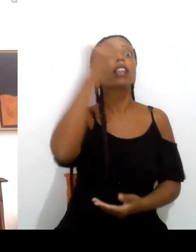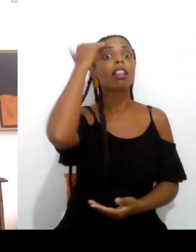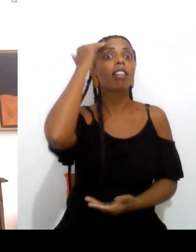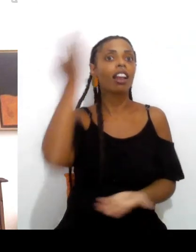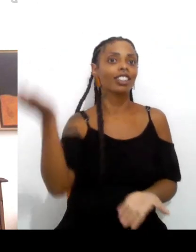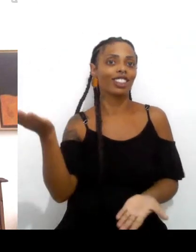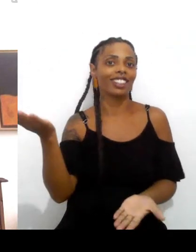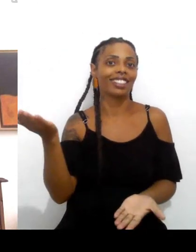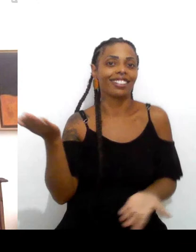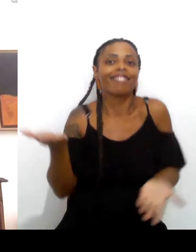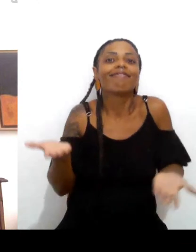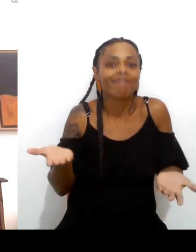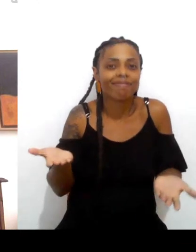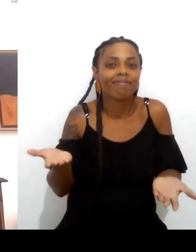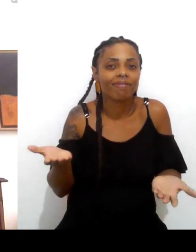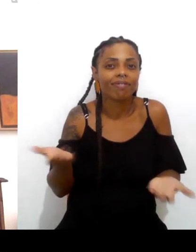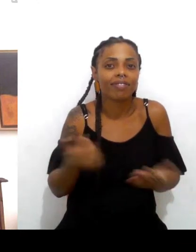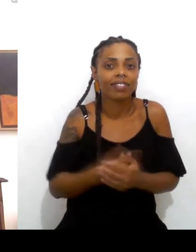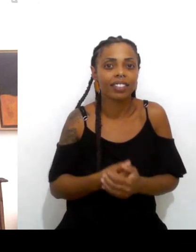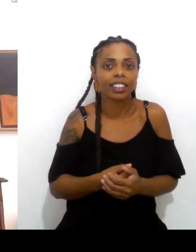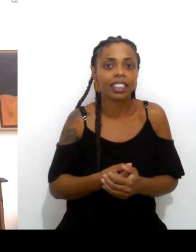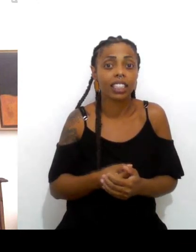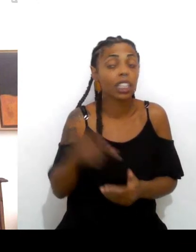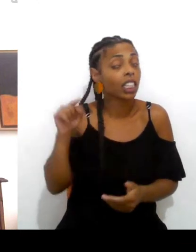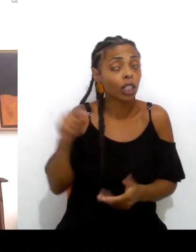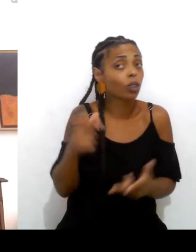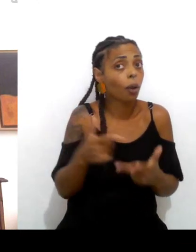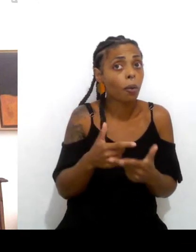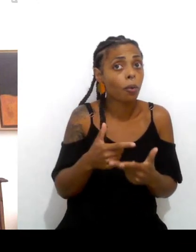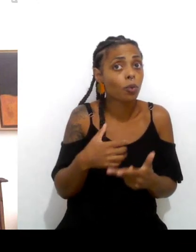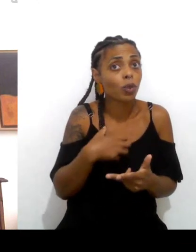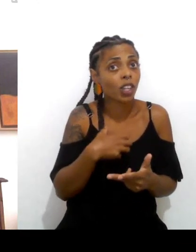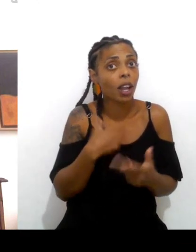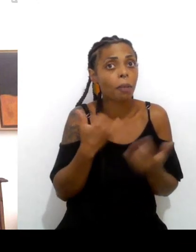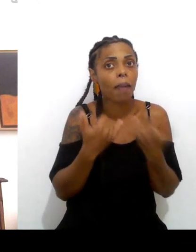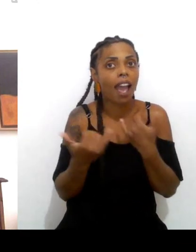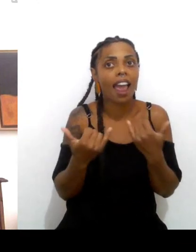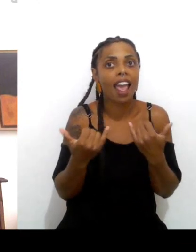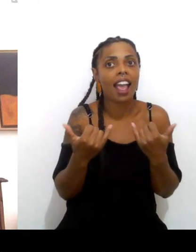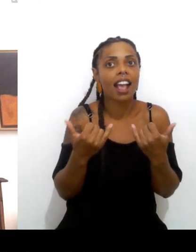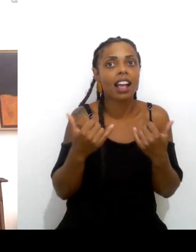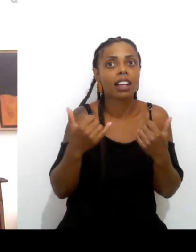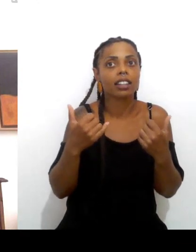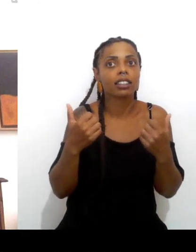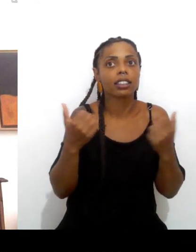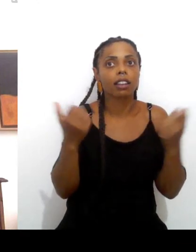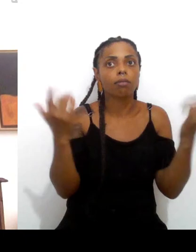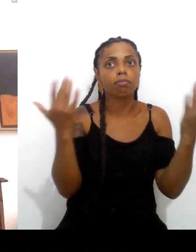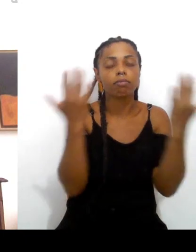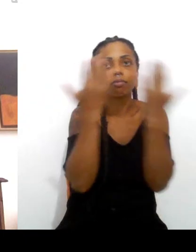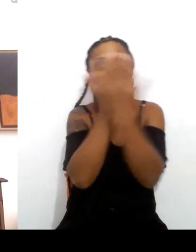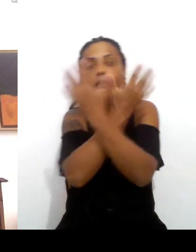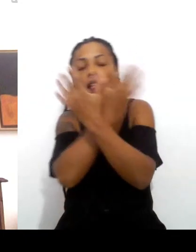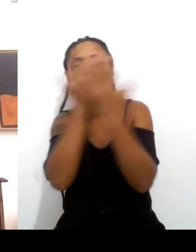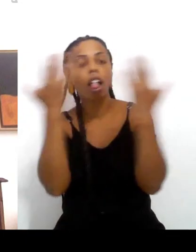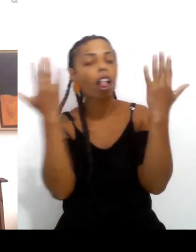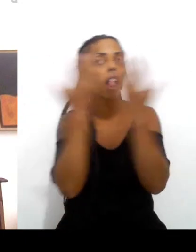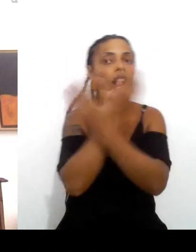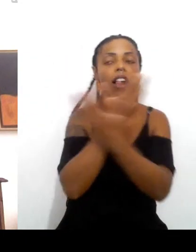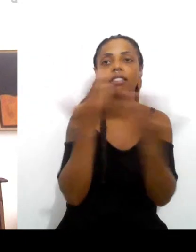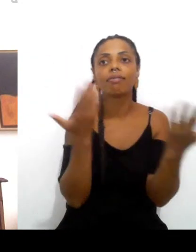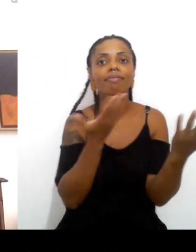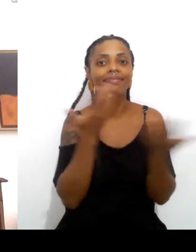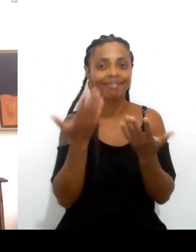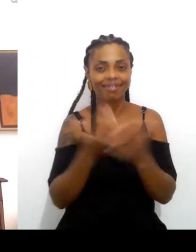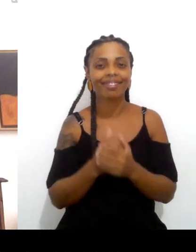significam isso era uma espécie de cortina de fumaça obviamente Obviamente as suas pinturas